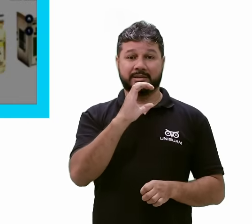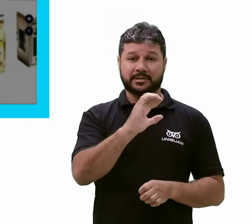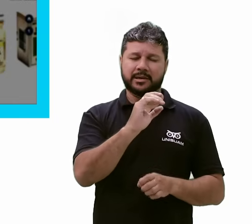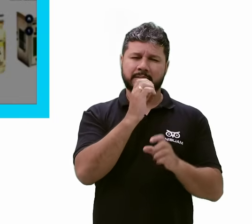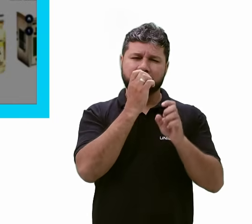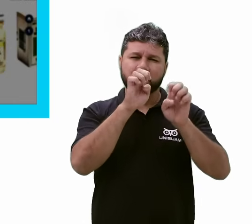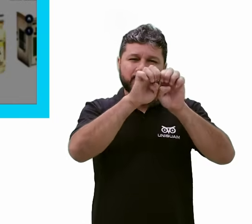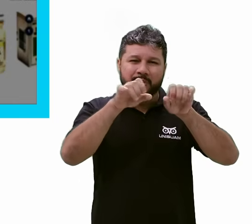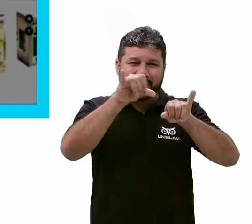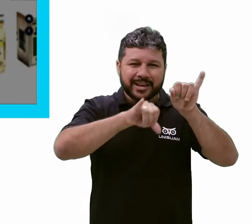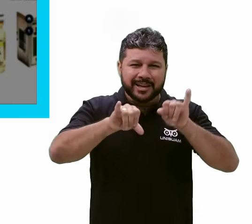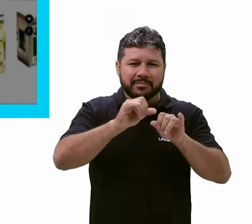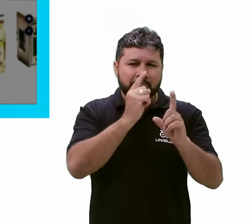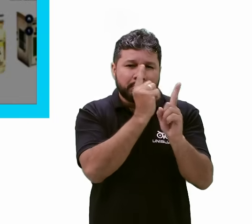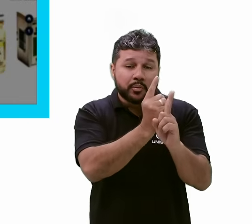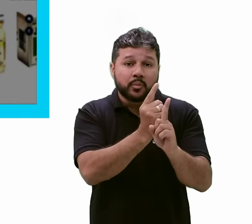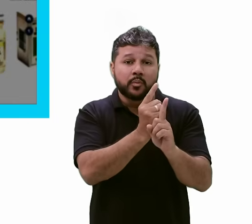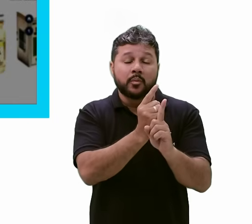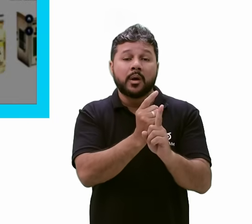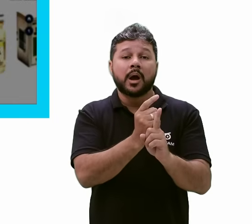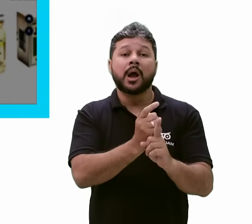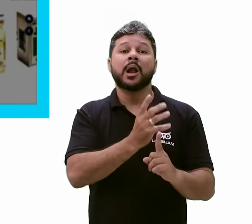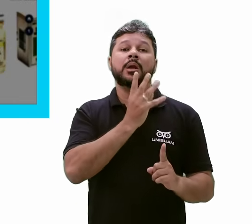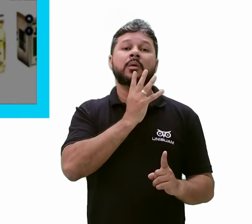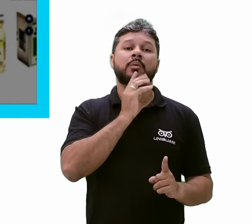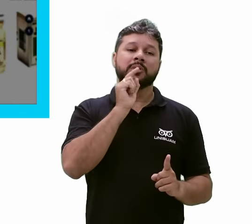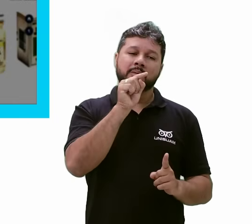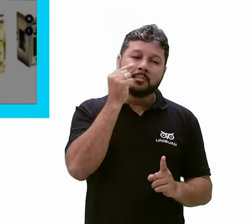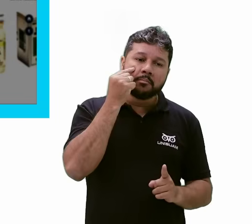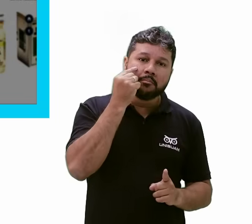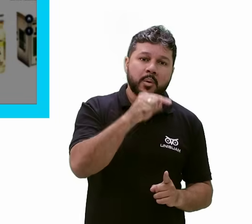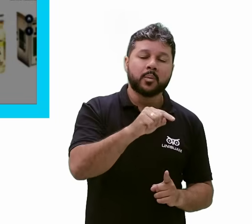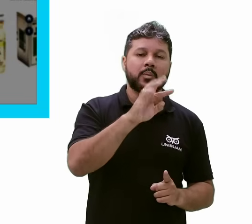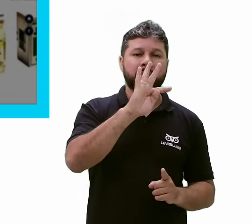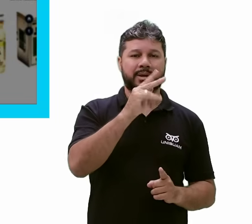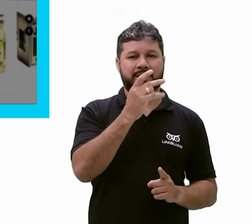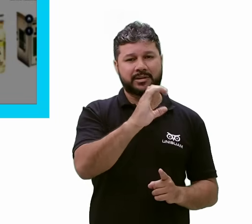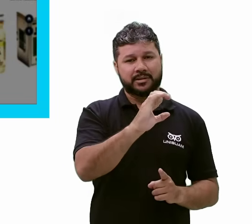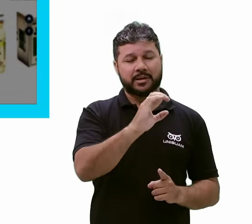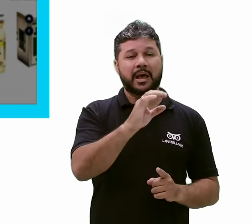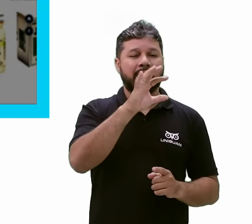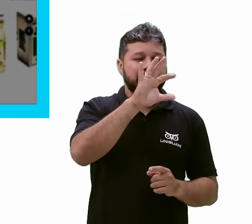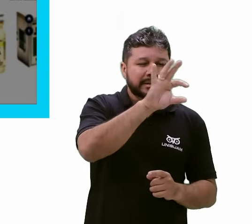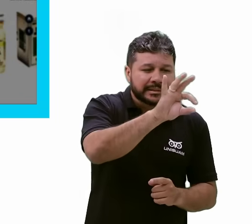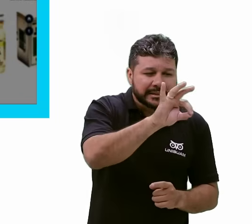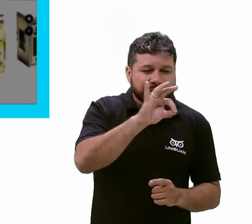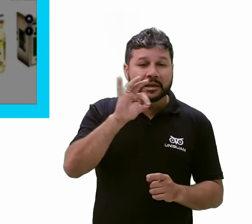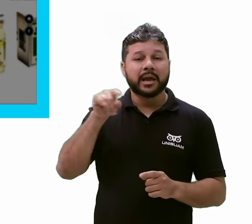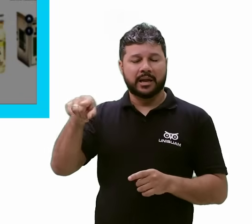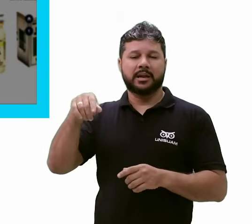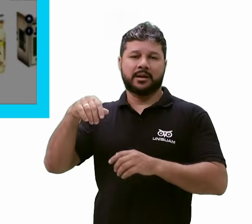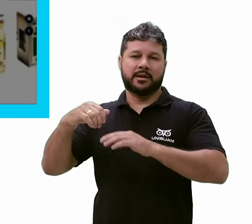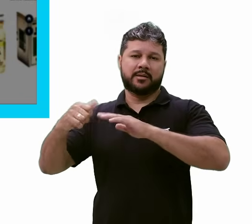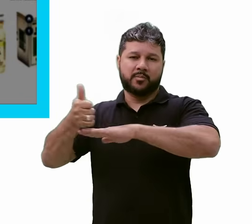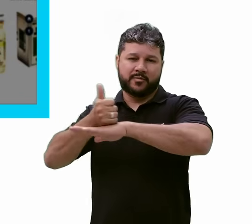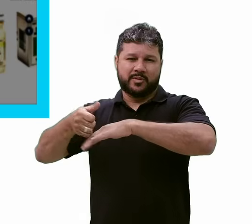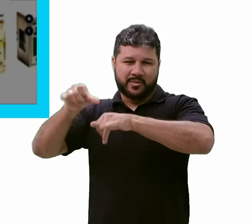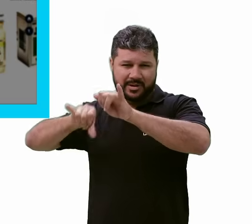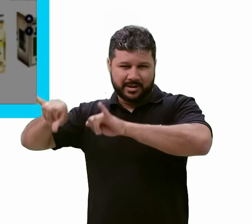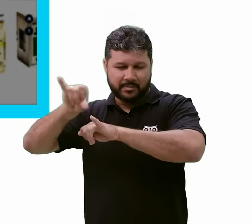THC. Então, nesse momento, ele conhece o THC, tá? Ele isola o THC, ele era um químico,